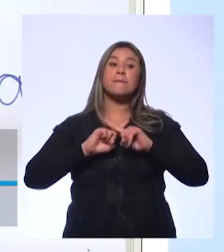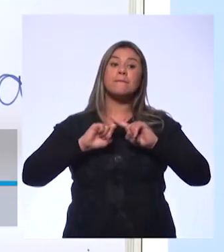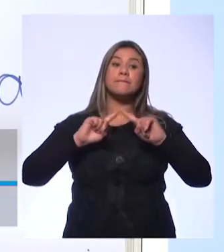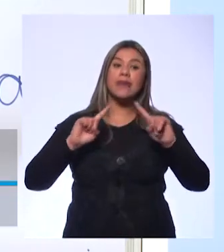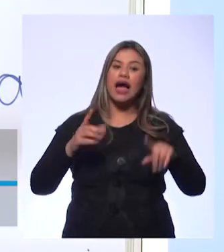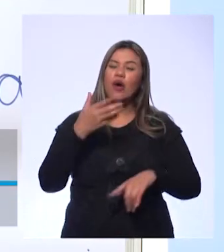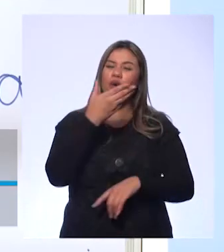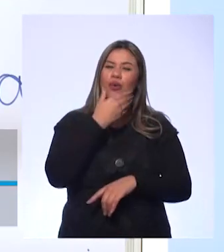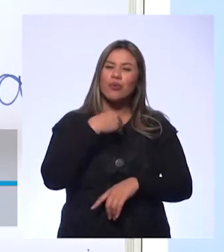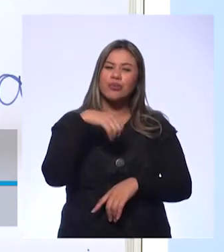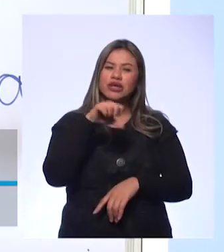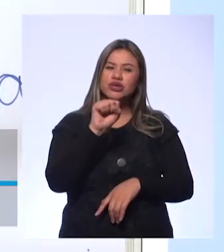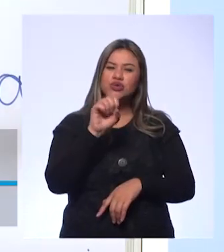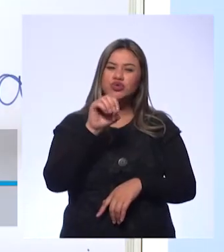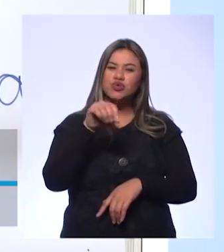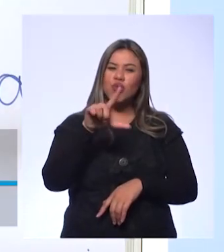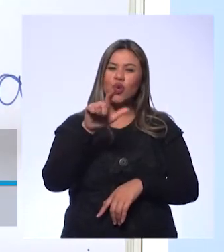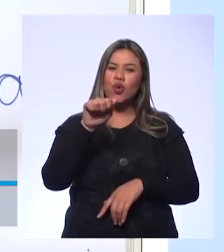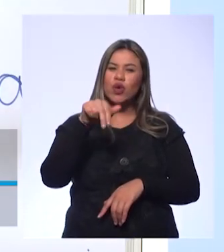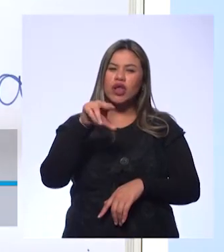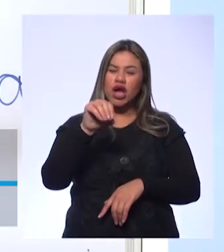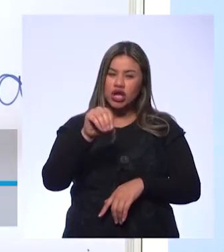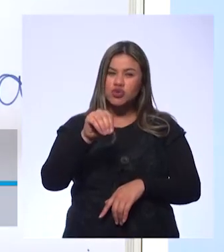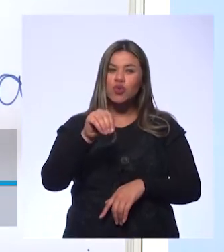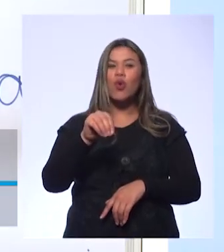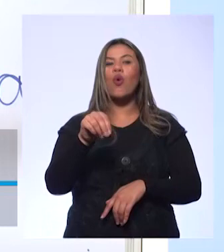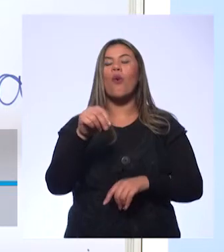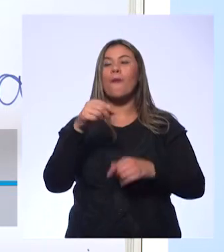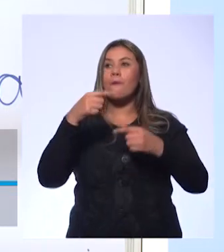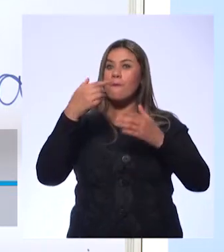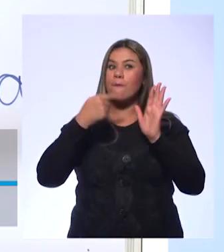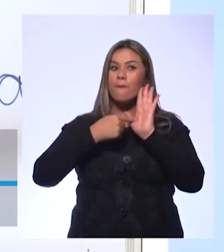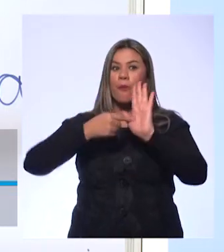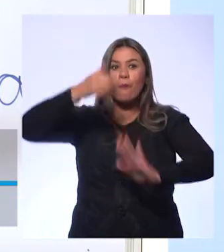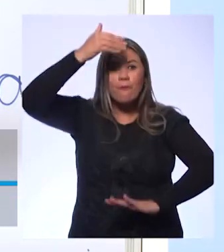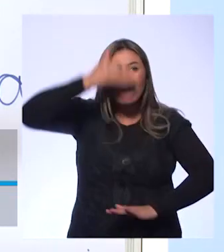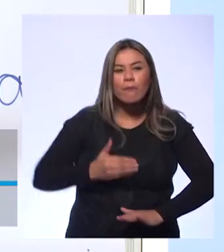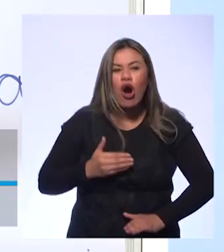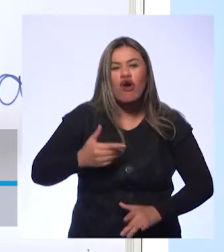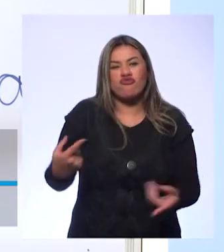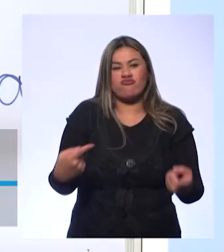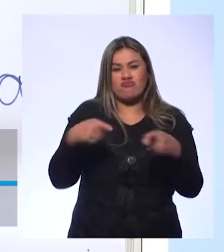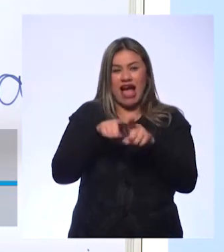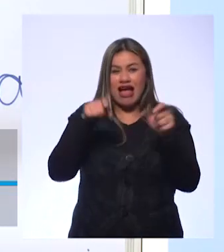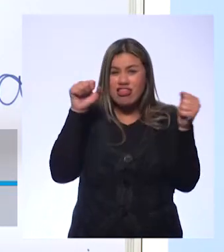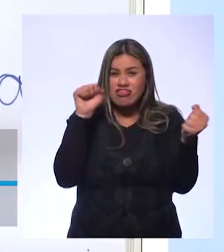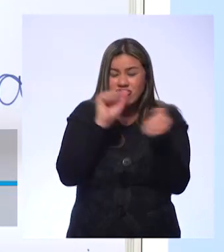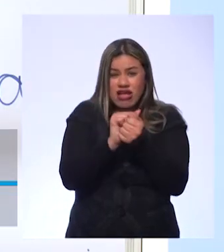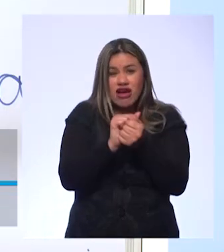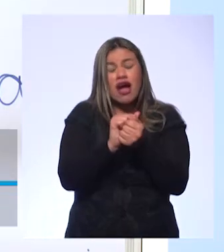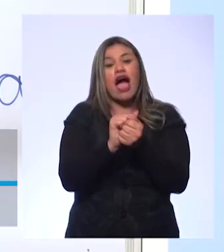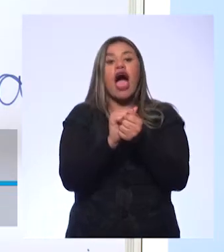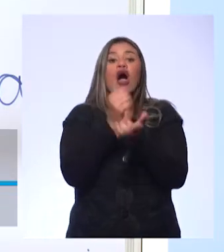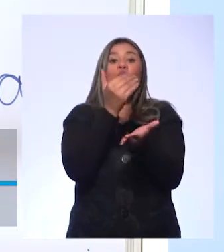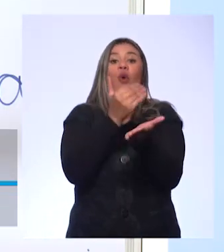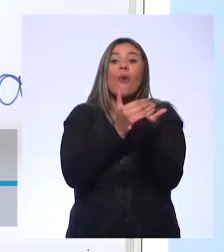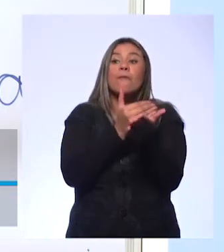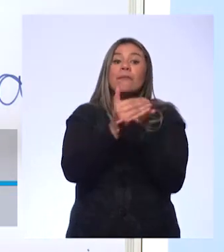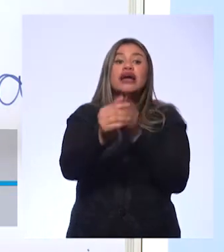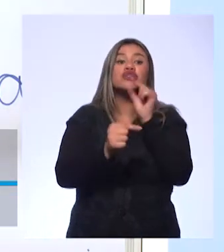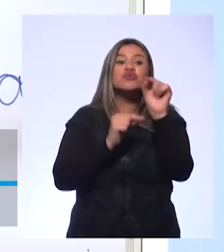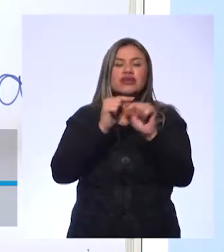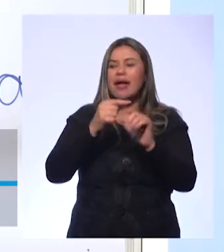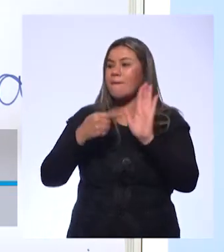mostrar que estava ali ó parceiro mesmo dos bancos né eles começam a contar para os bancos